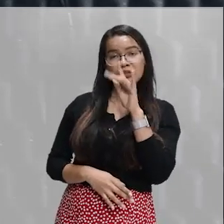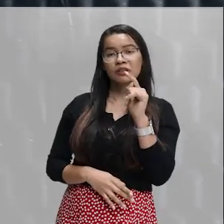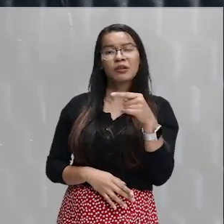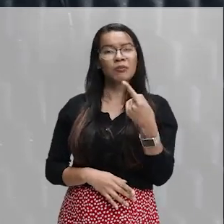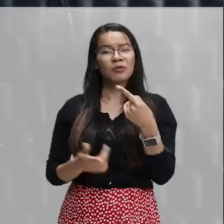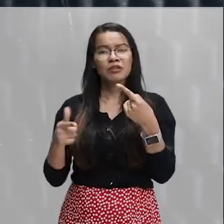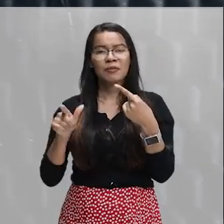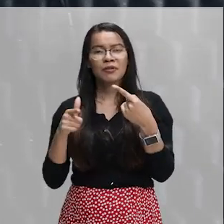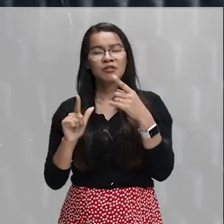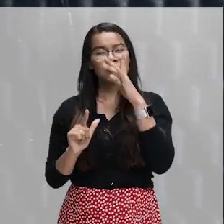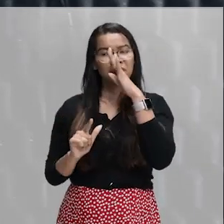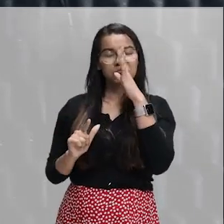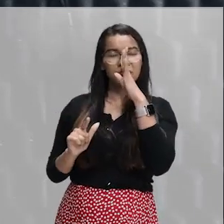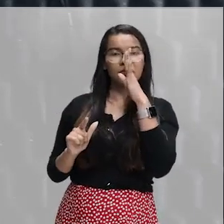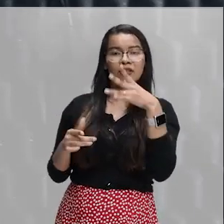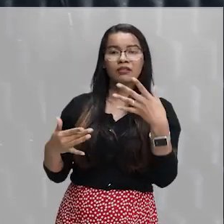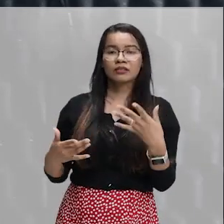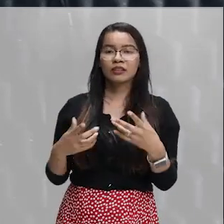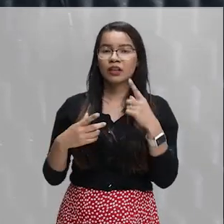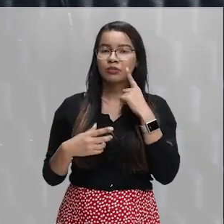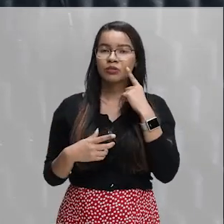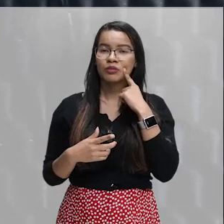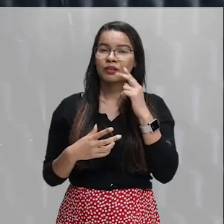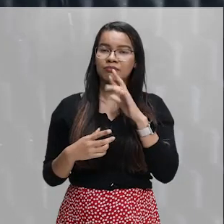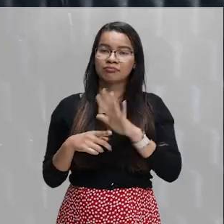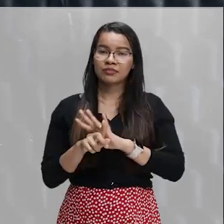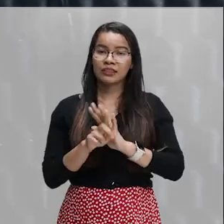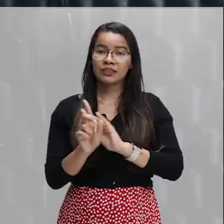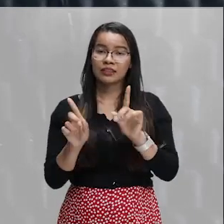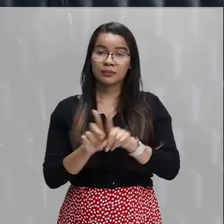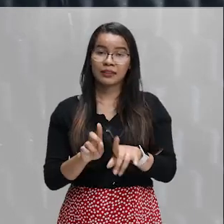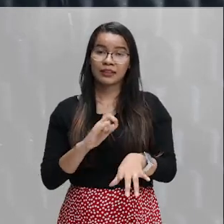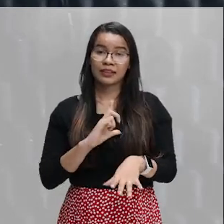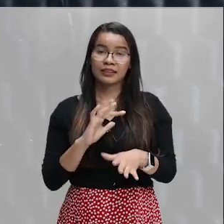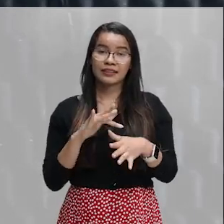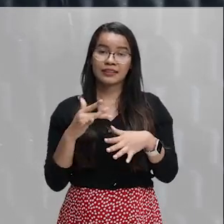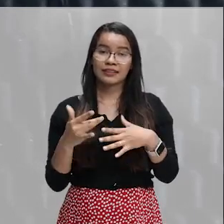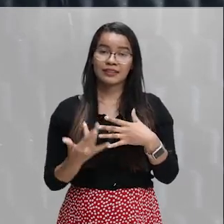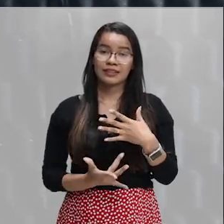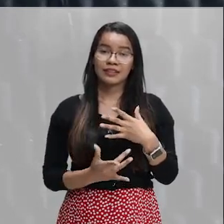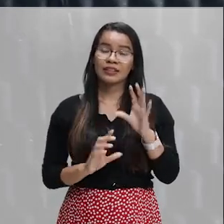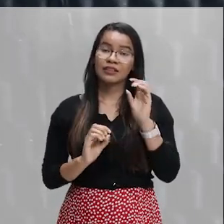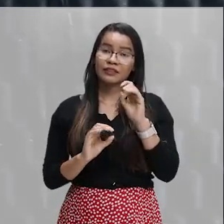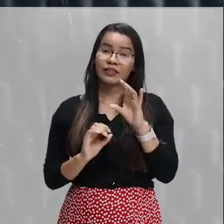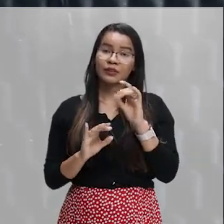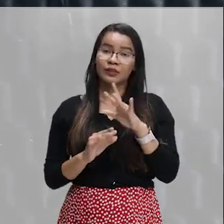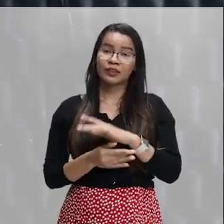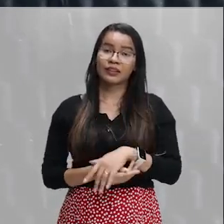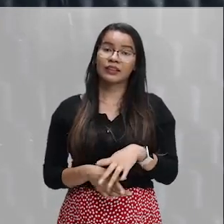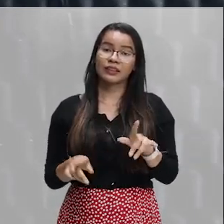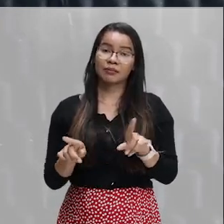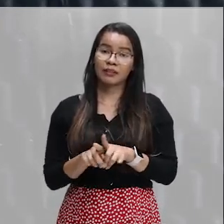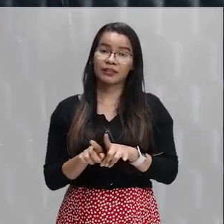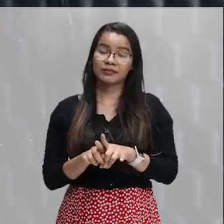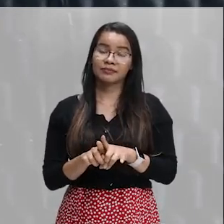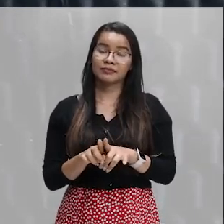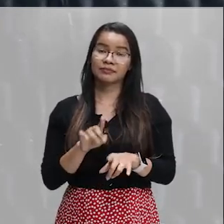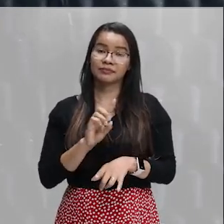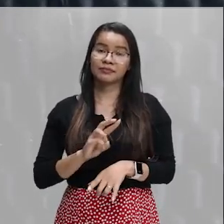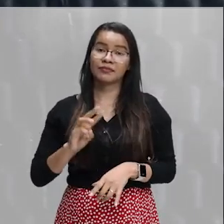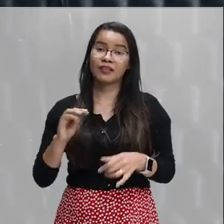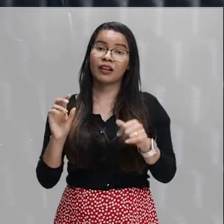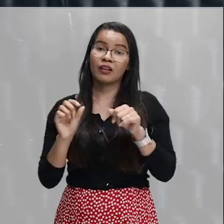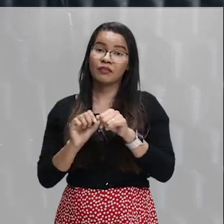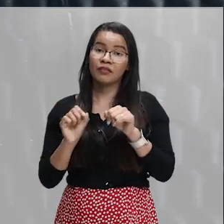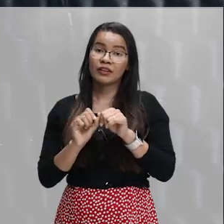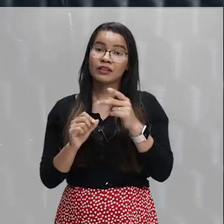de novo, tirar suas dúvidas, tá? Visite também as nossas redes sociais, lá da TV Educação, da plataforma Gonçalves Dias, e faça